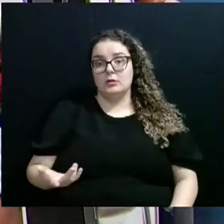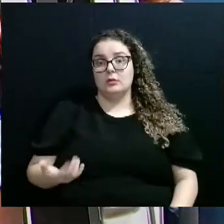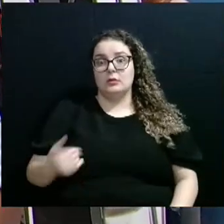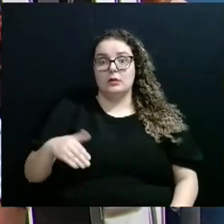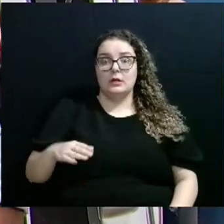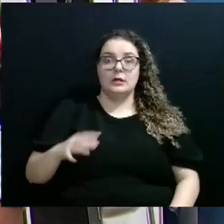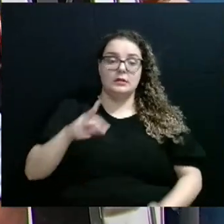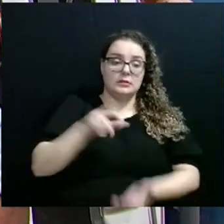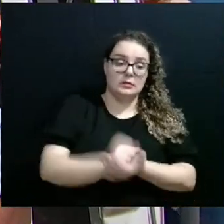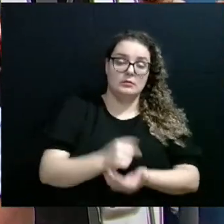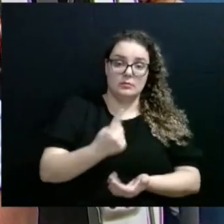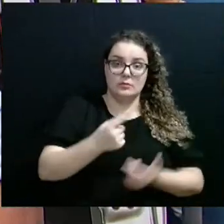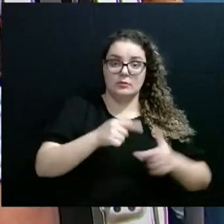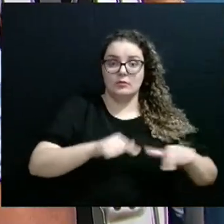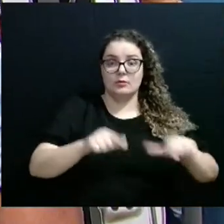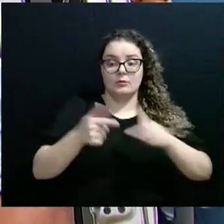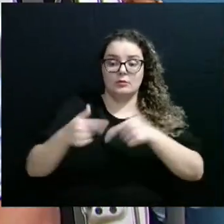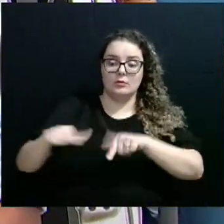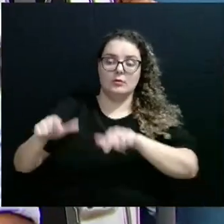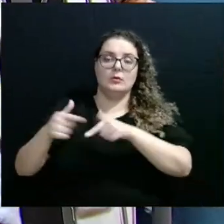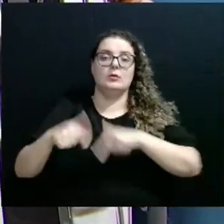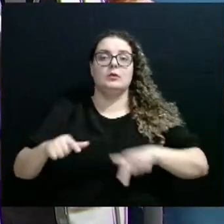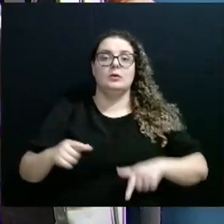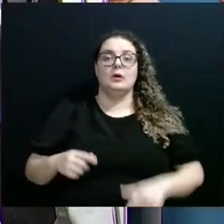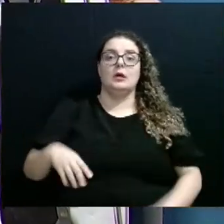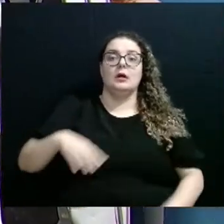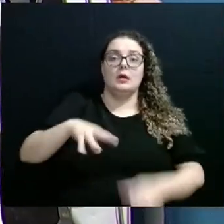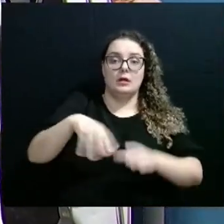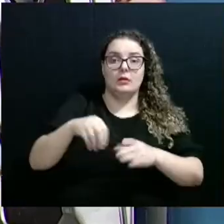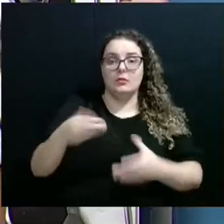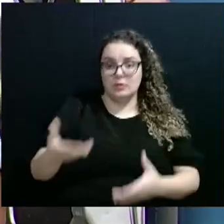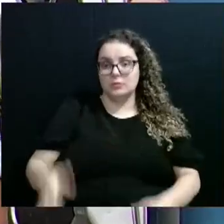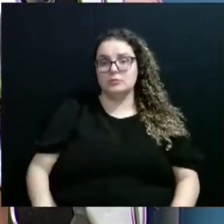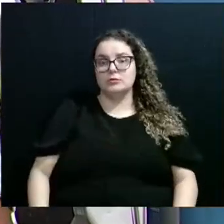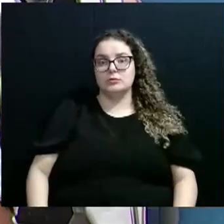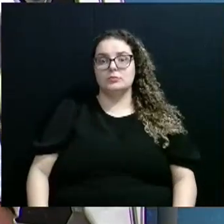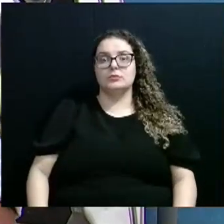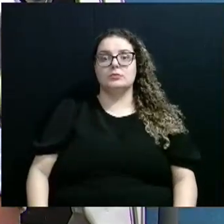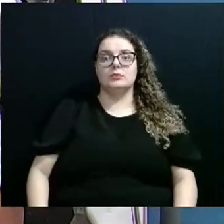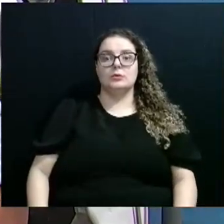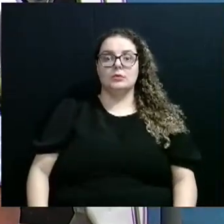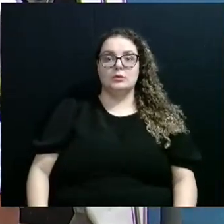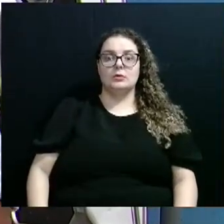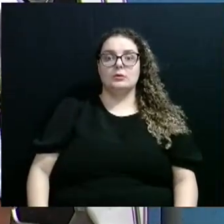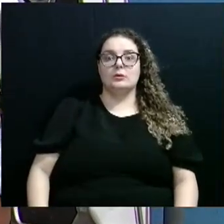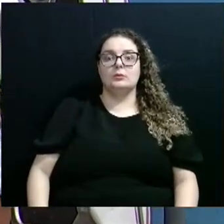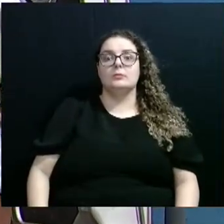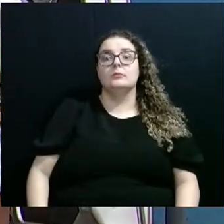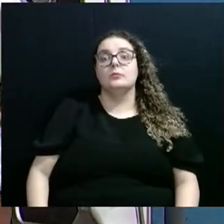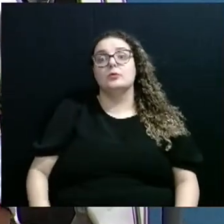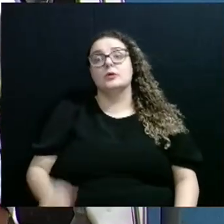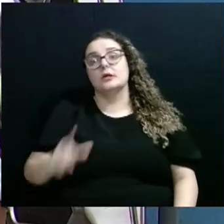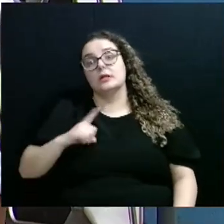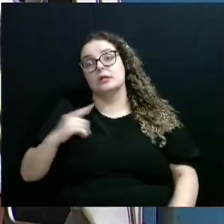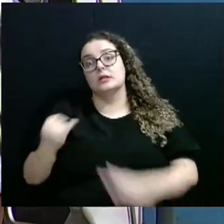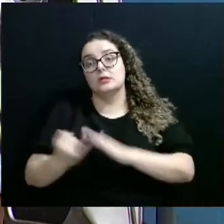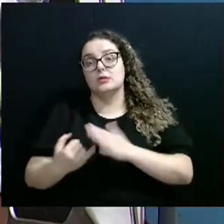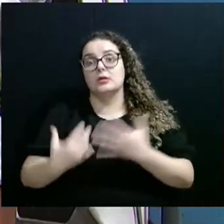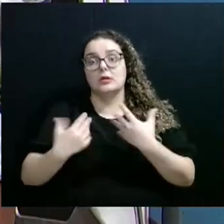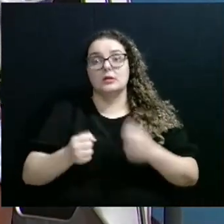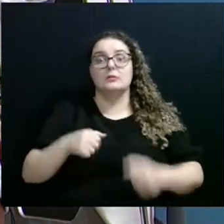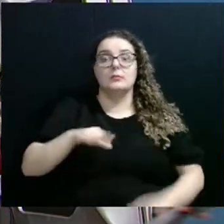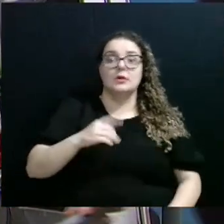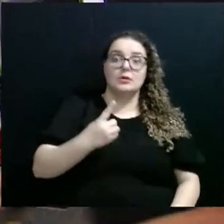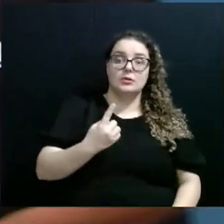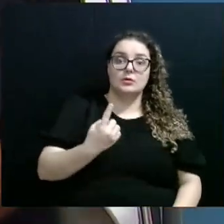esse lote acaba indo para sorteio, tá? Teve empresa que ganhou empresa que ganhou mais de um lote, tá? Teve empresa que até não foi